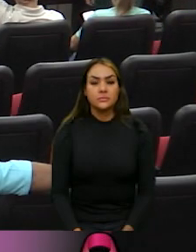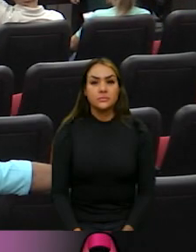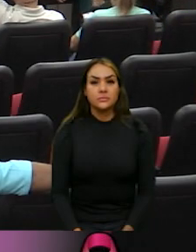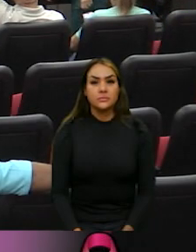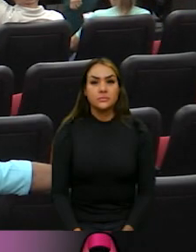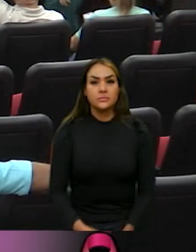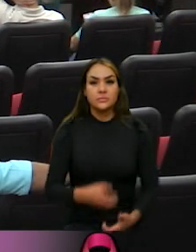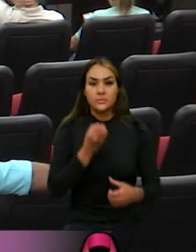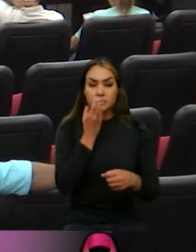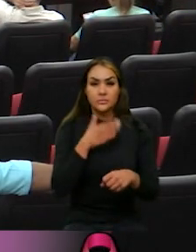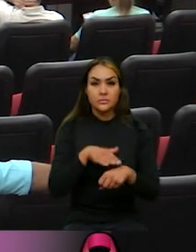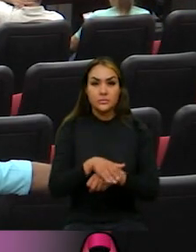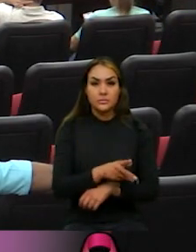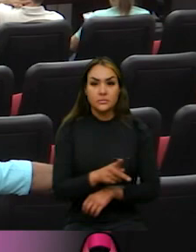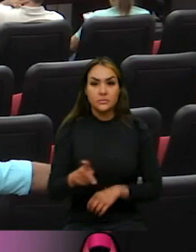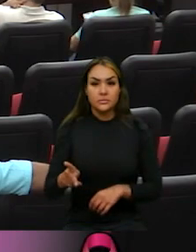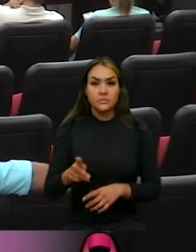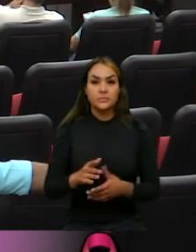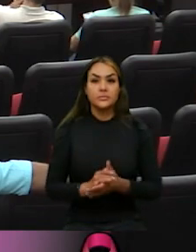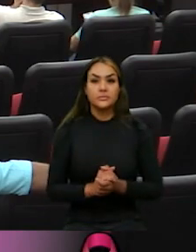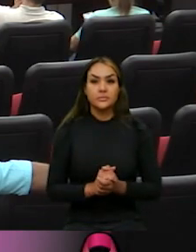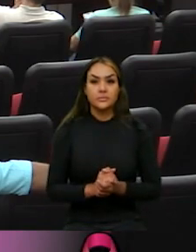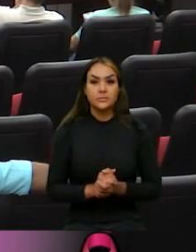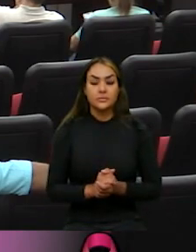Boa noite, presidente, novamente.